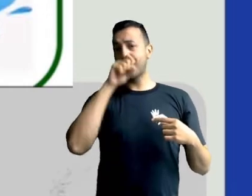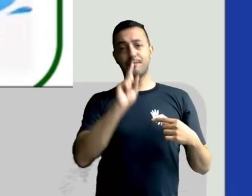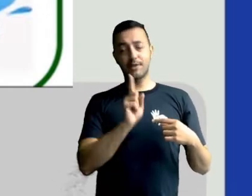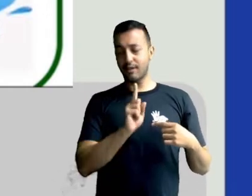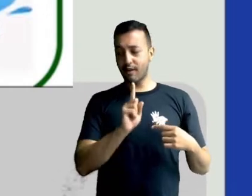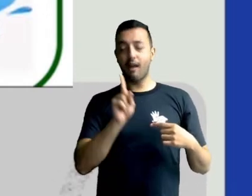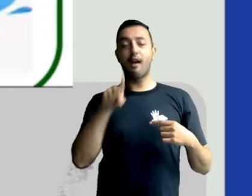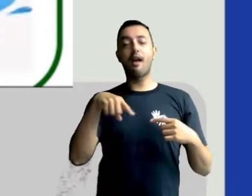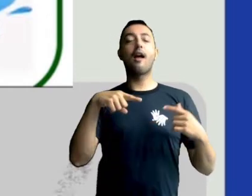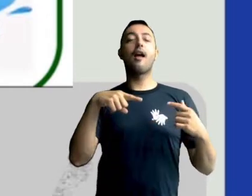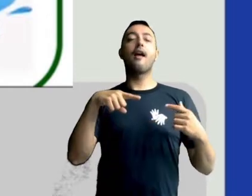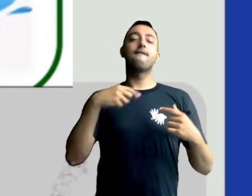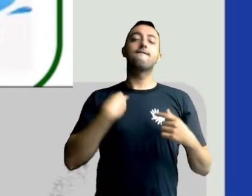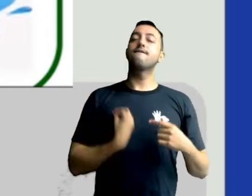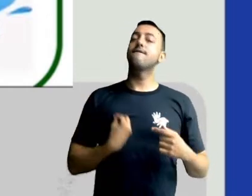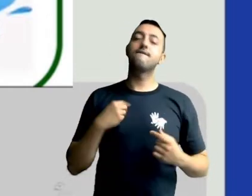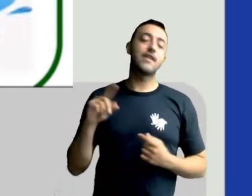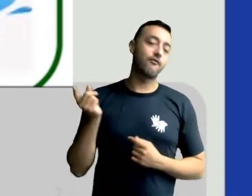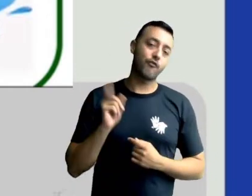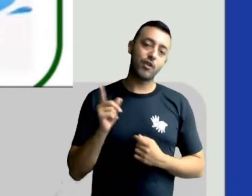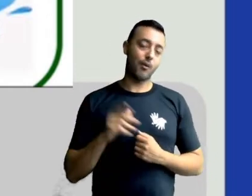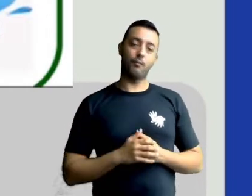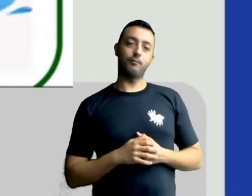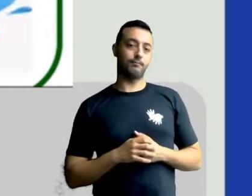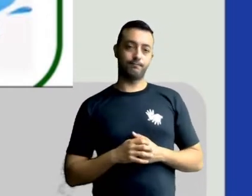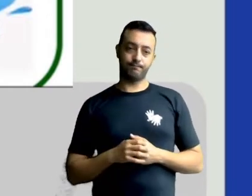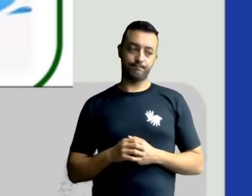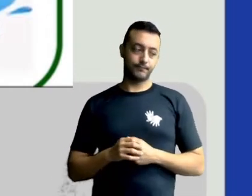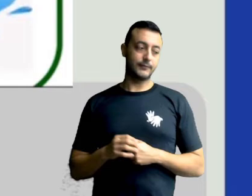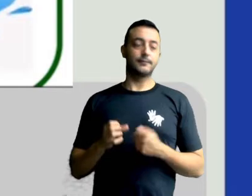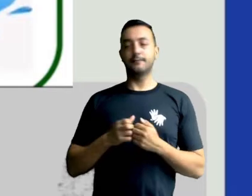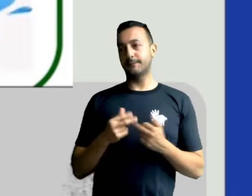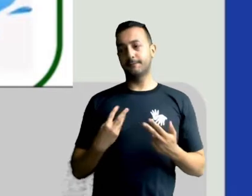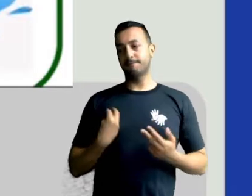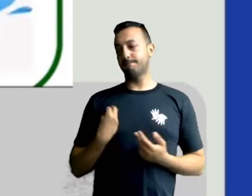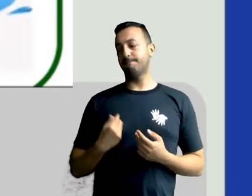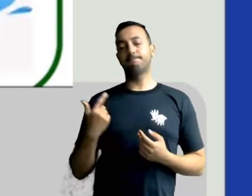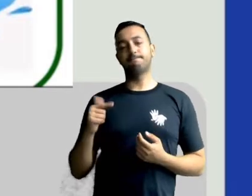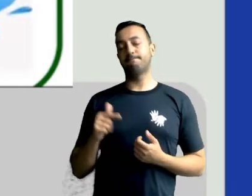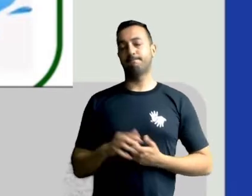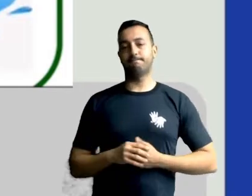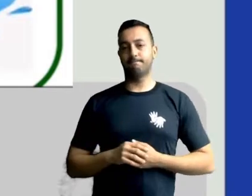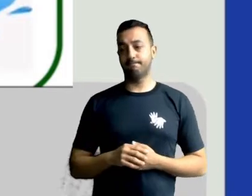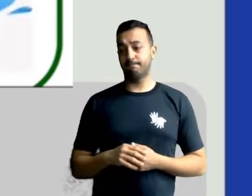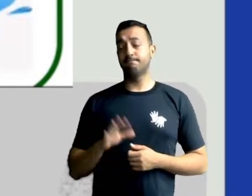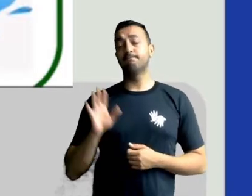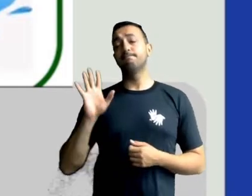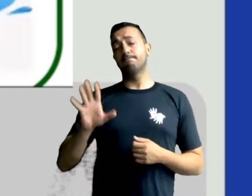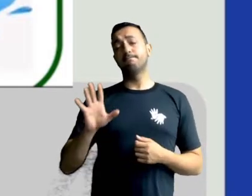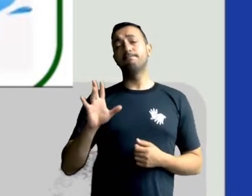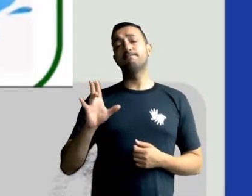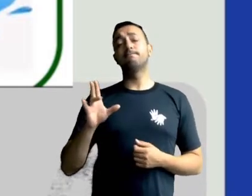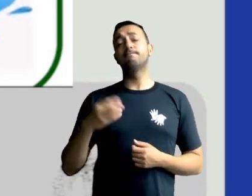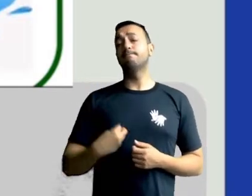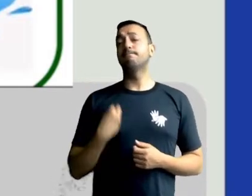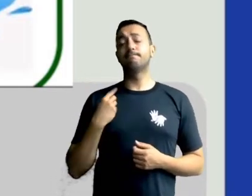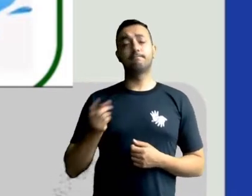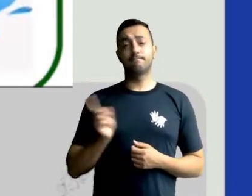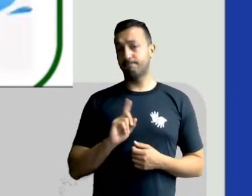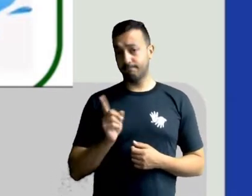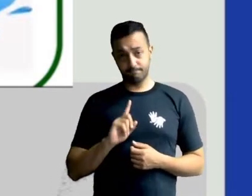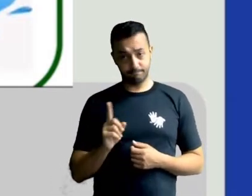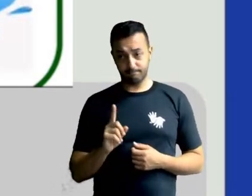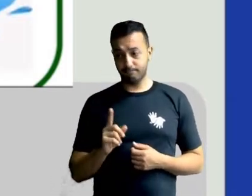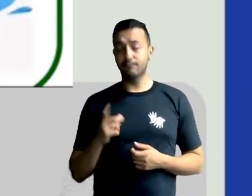respirar. São elementos não vivos, ou seja, elementos que não têm vidas. Mas esses elementos não